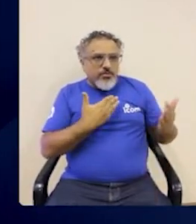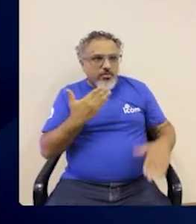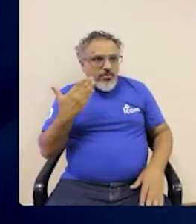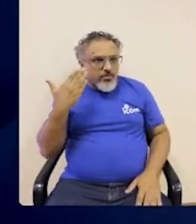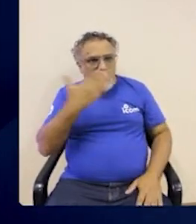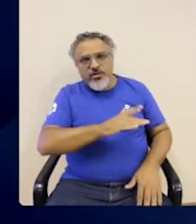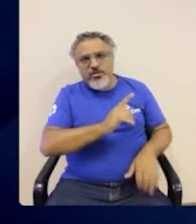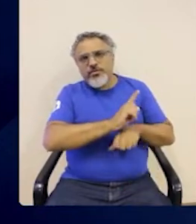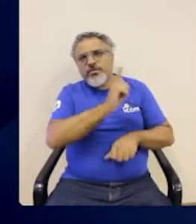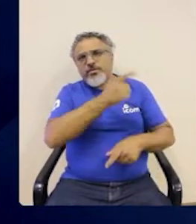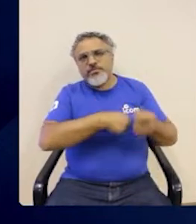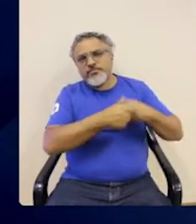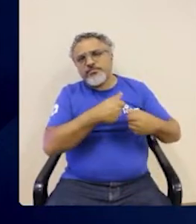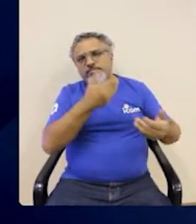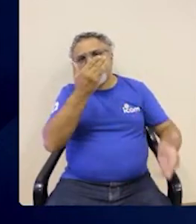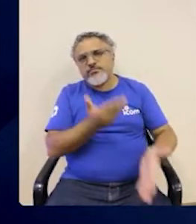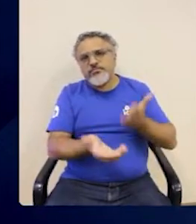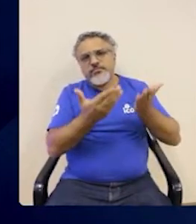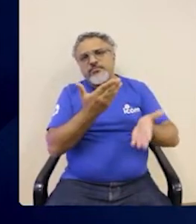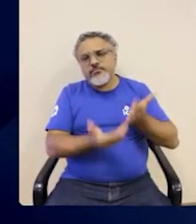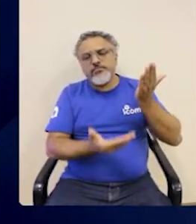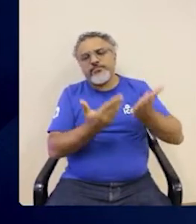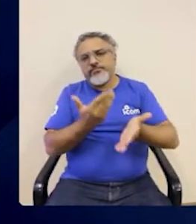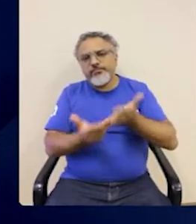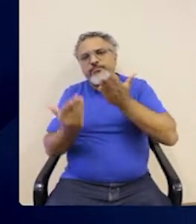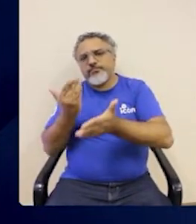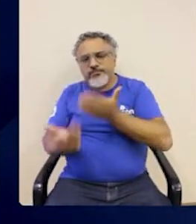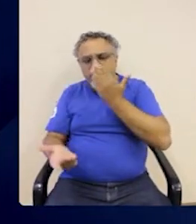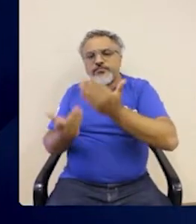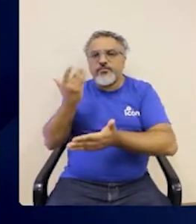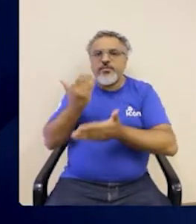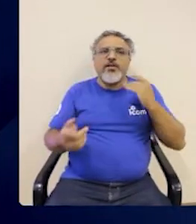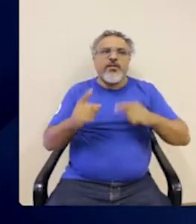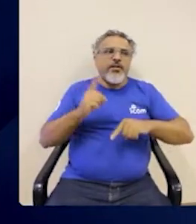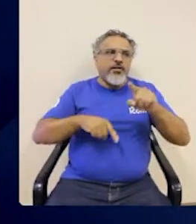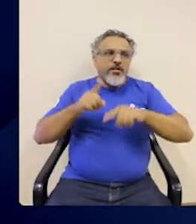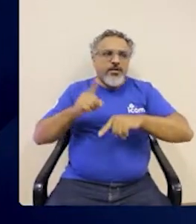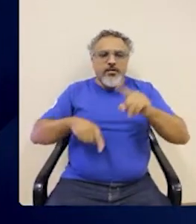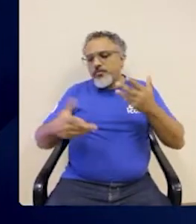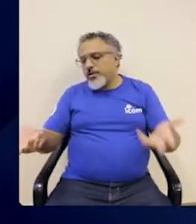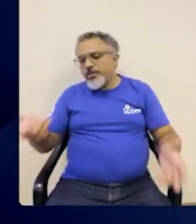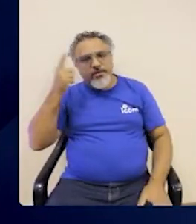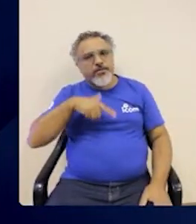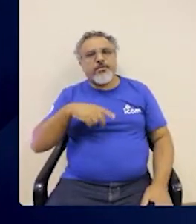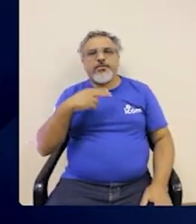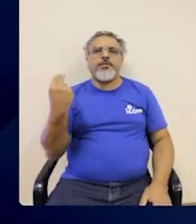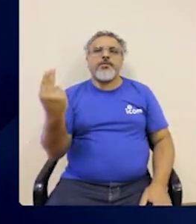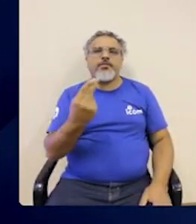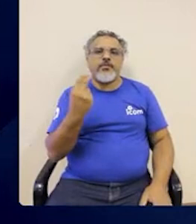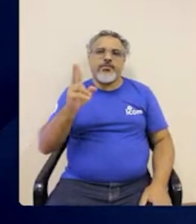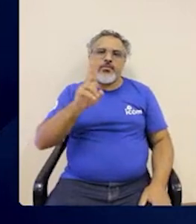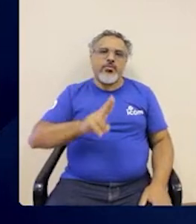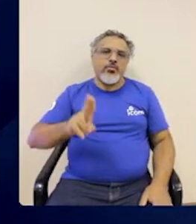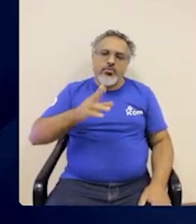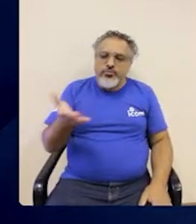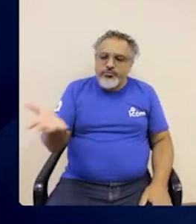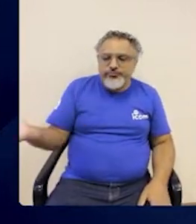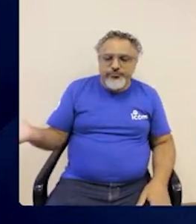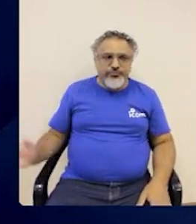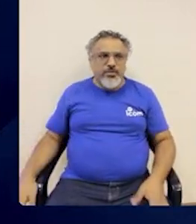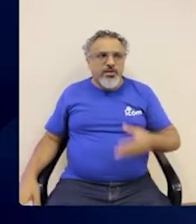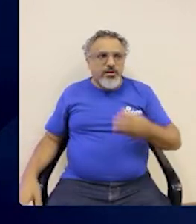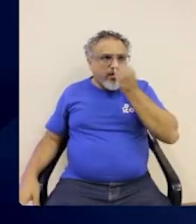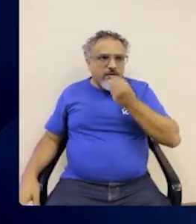com a gestão, a gente vai perdendo essa batalha e aí vai chegando materiais que vão ficar encostados lá, porque a